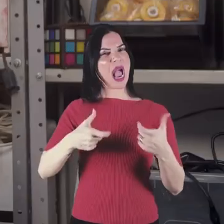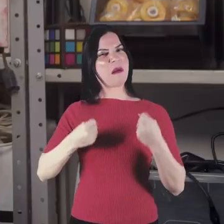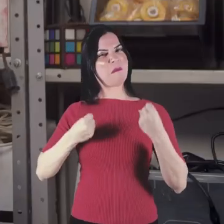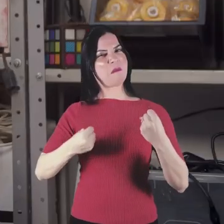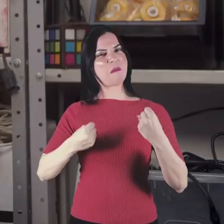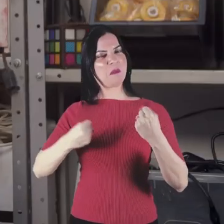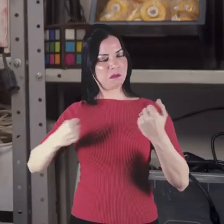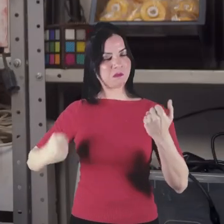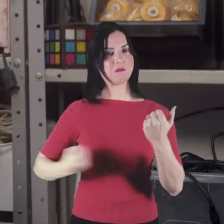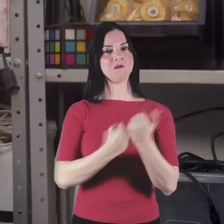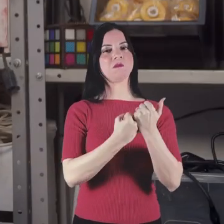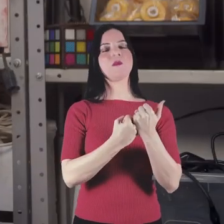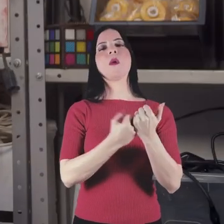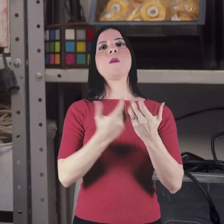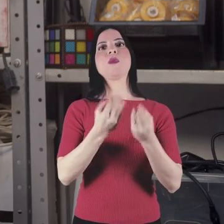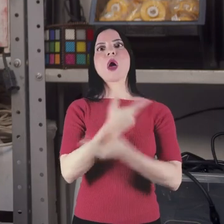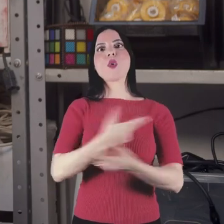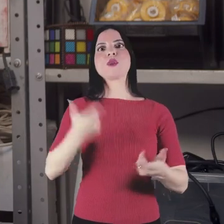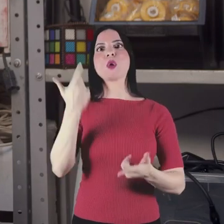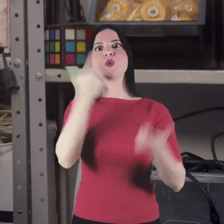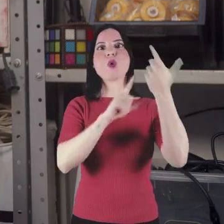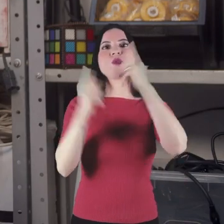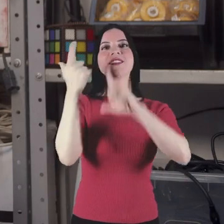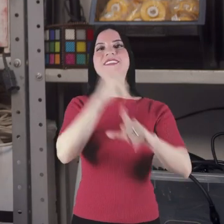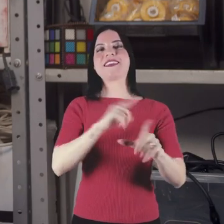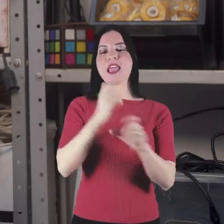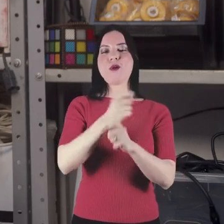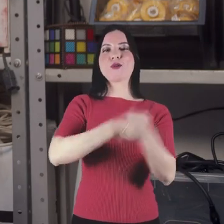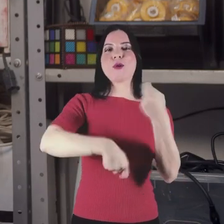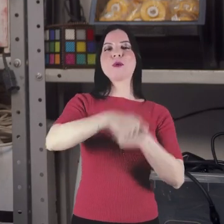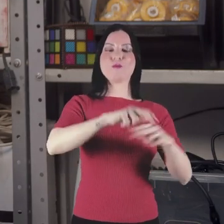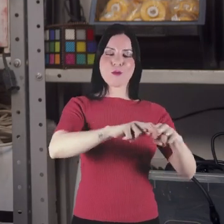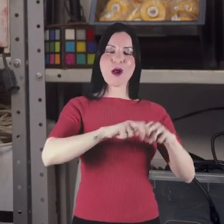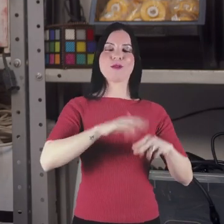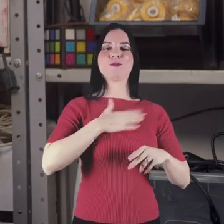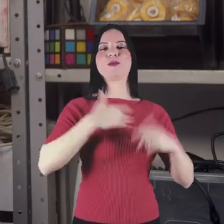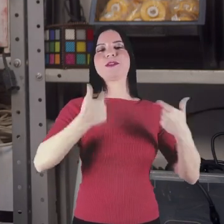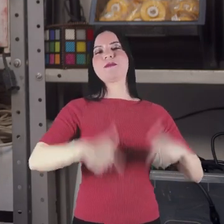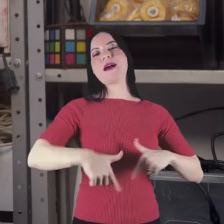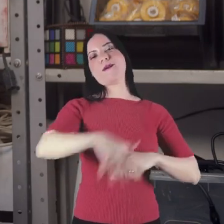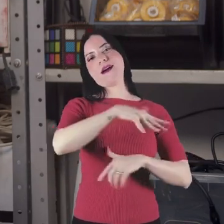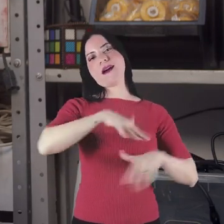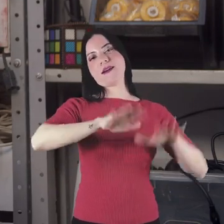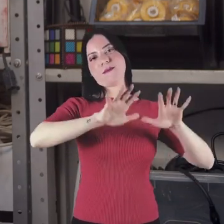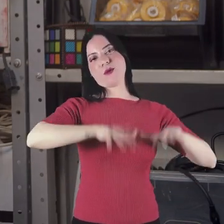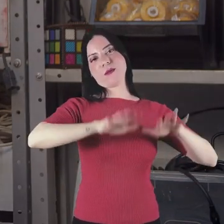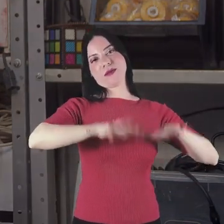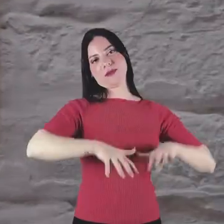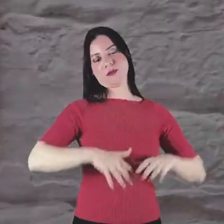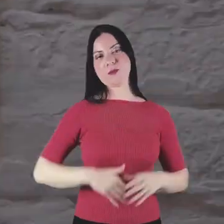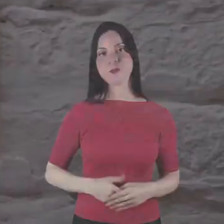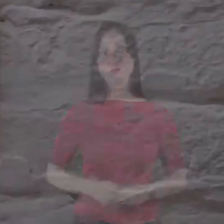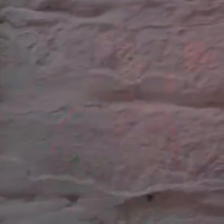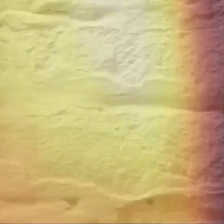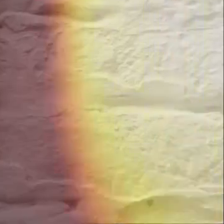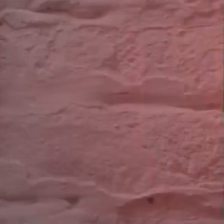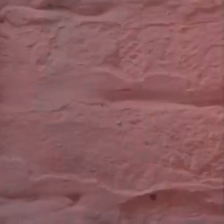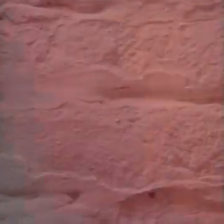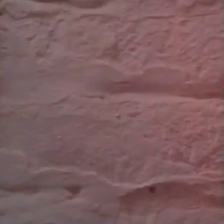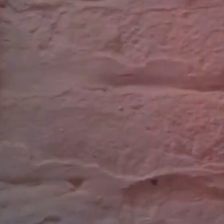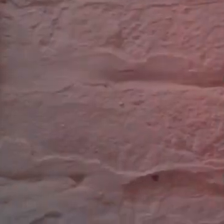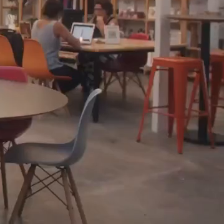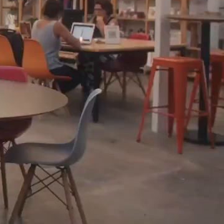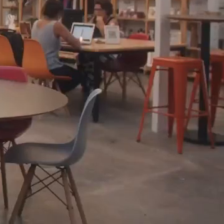potência. Muita coisa do que eu conquistei, economicamente falando, foi dado ao meu trabalho dentro da área de programação.